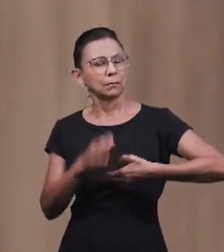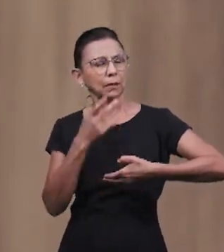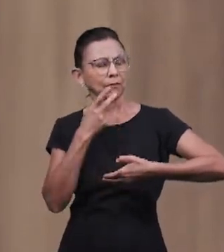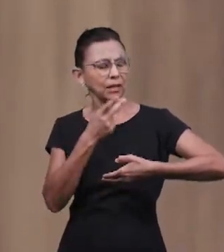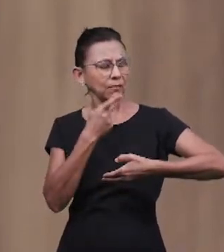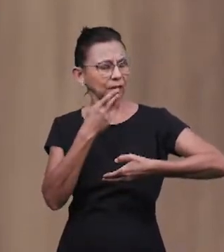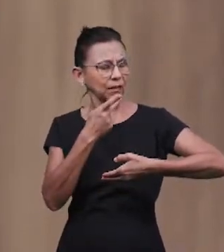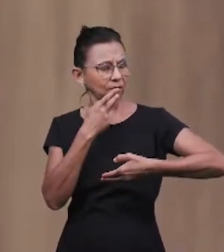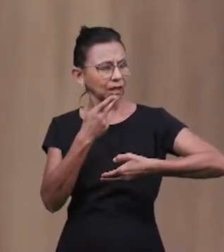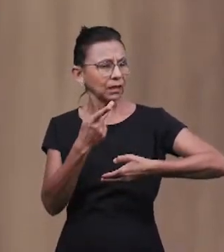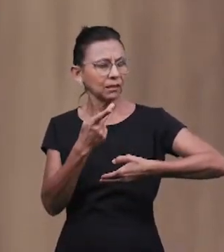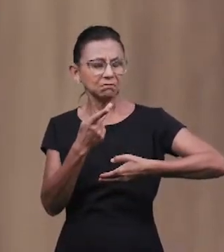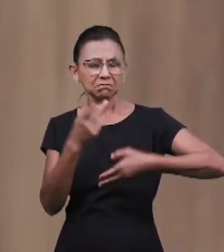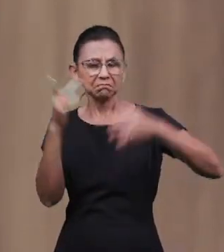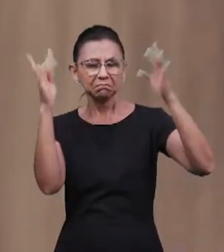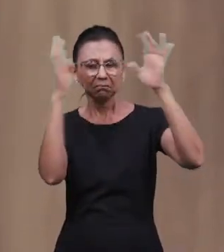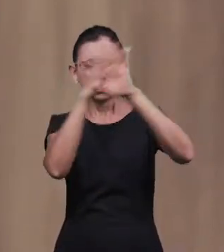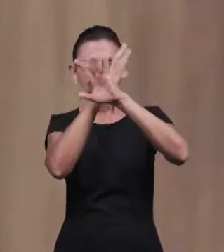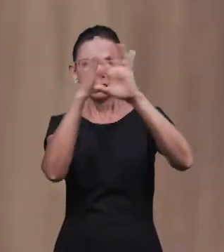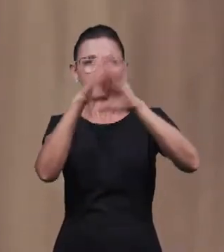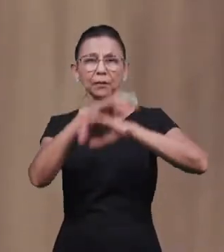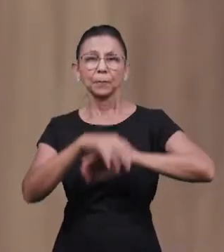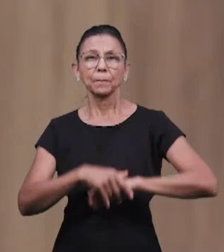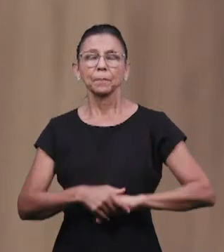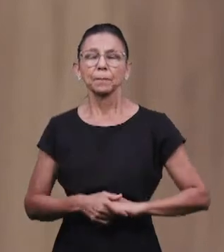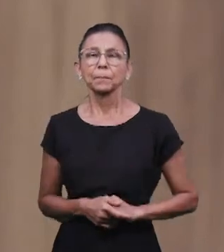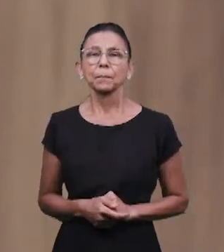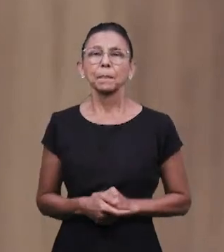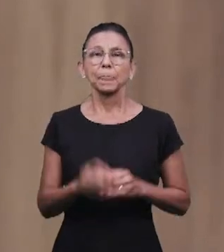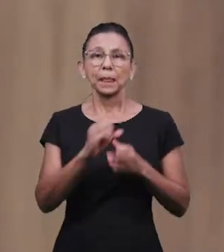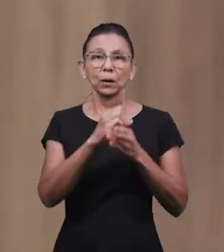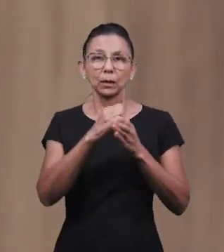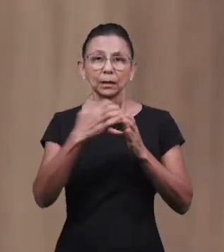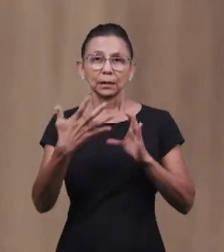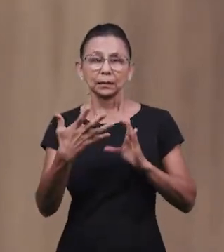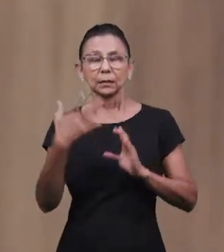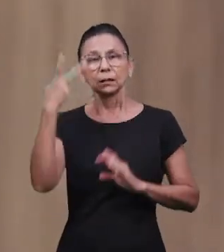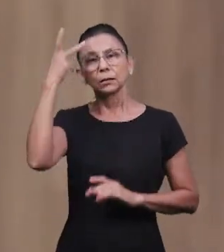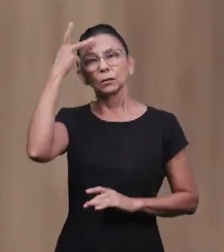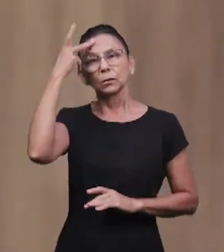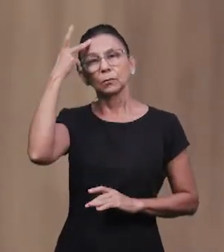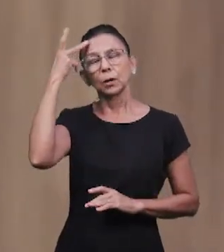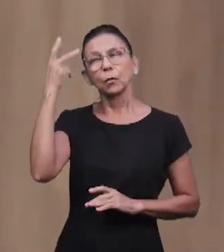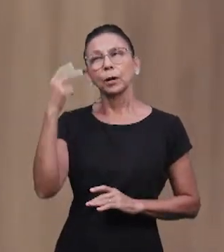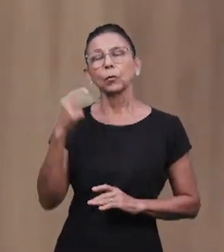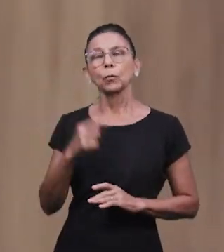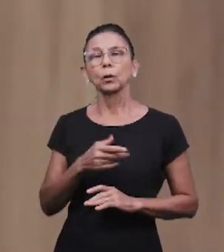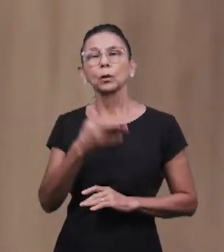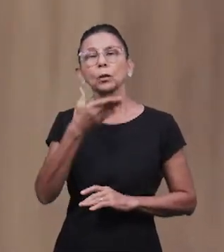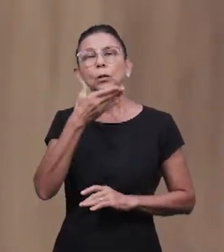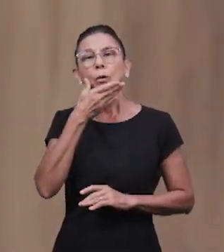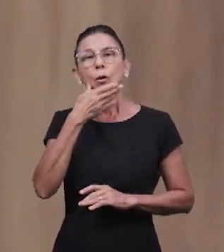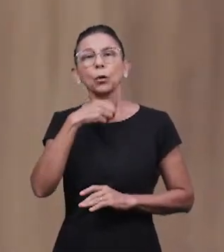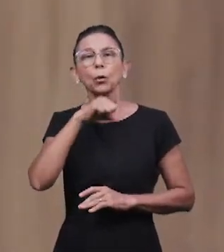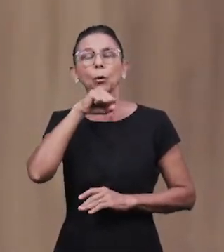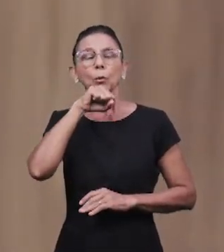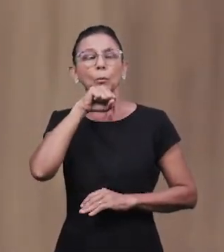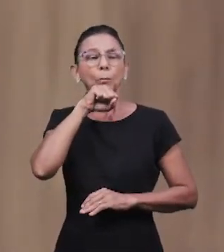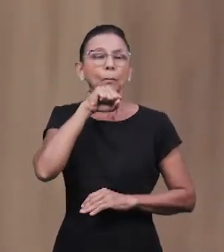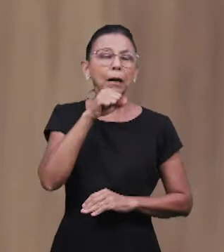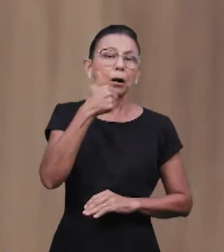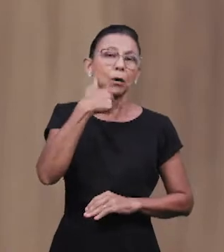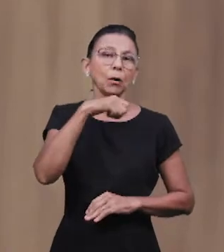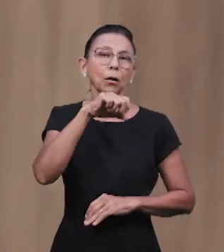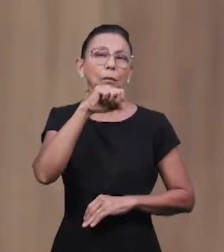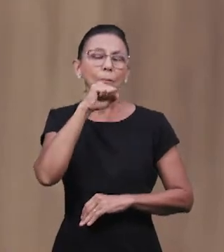pai. Uma característica muito comum é quando você chama a criança, o pai vai chamar a criança